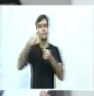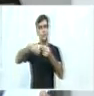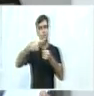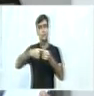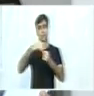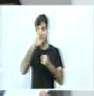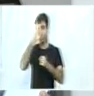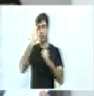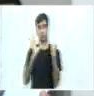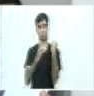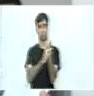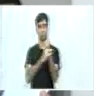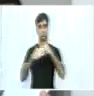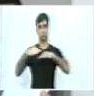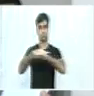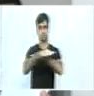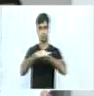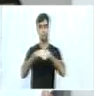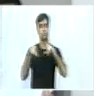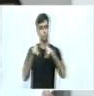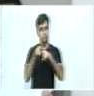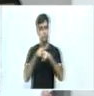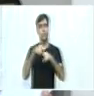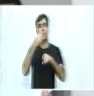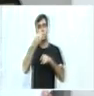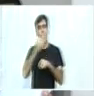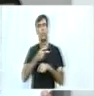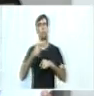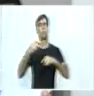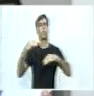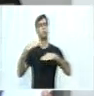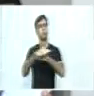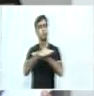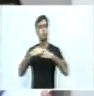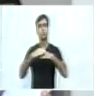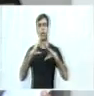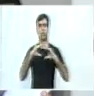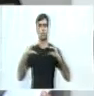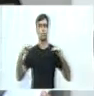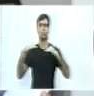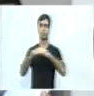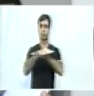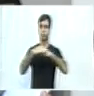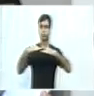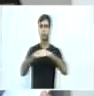do trânsito, bem como a sua maior fluidez e regulação.